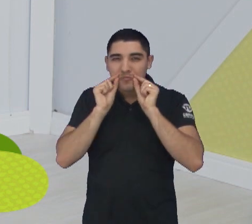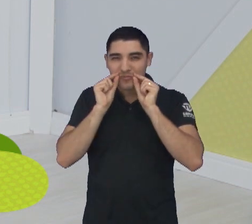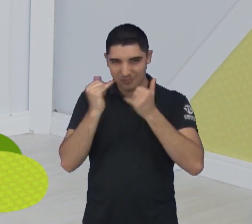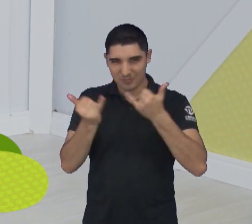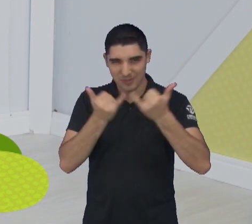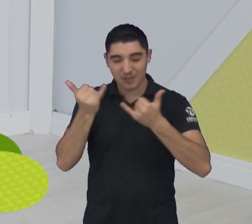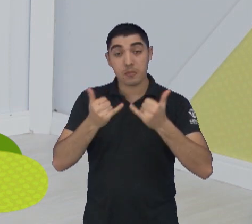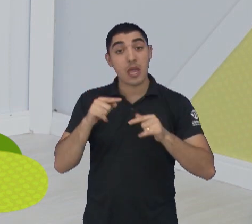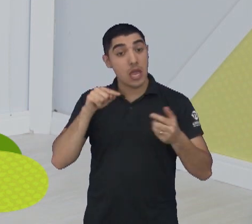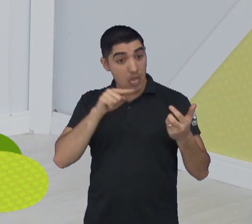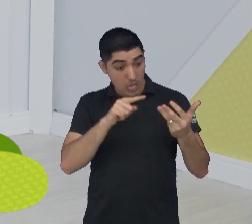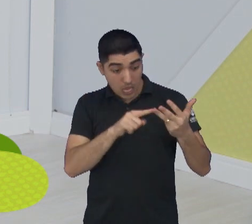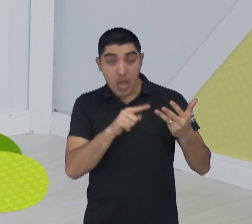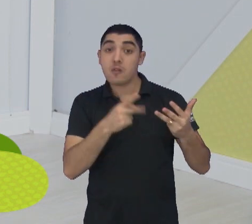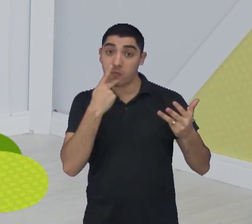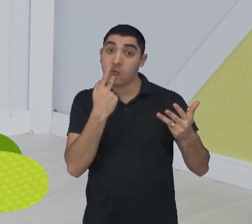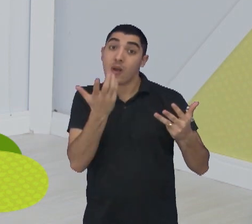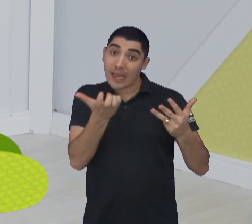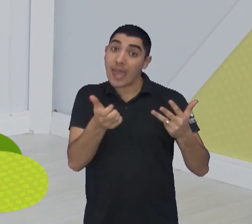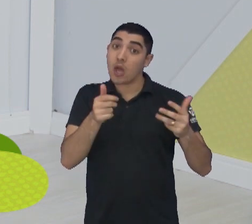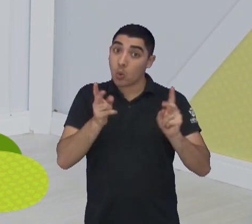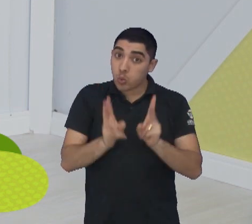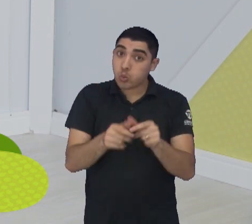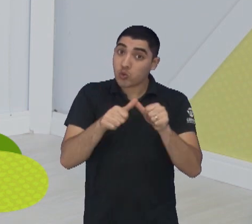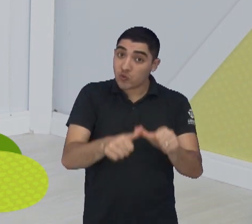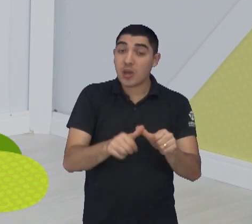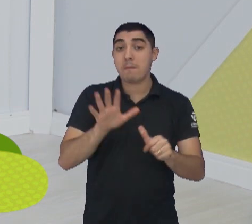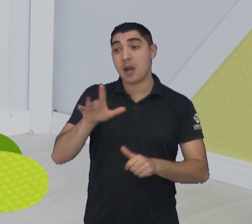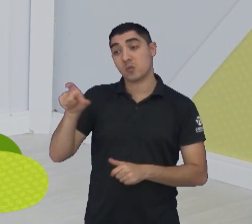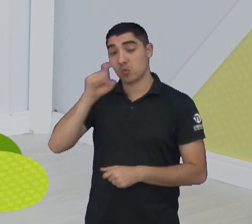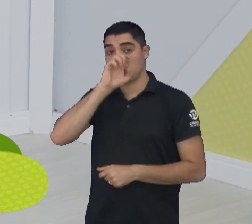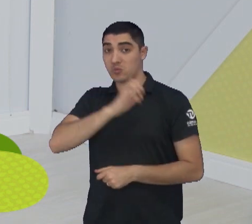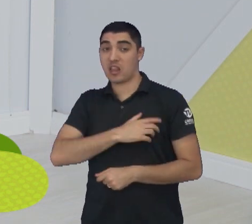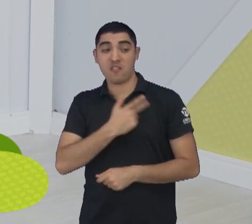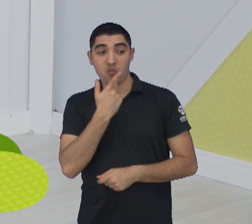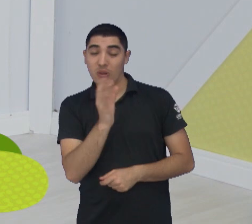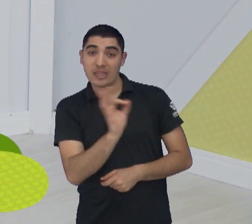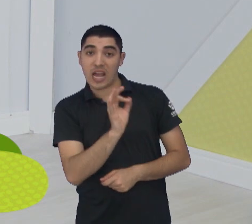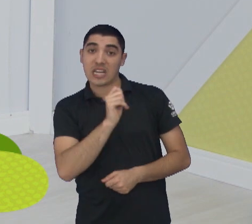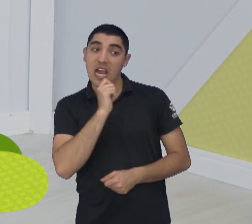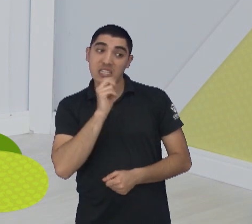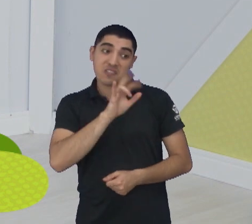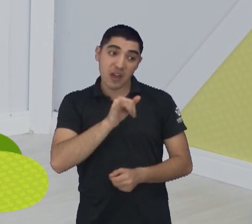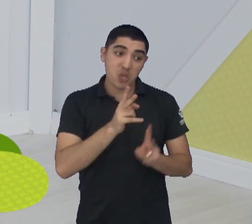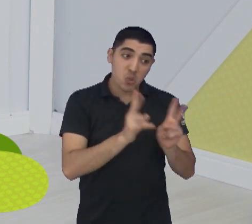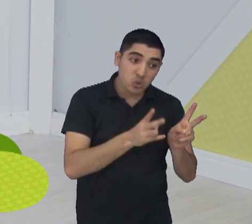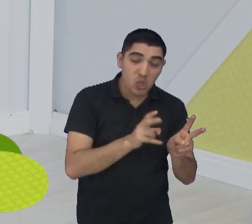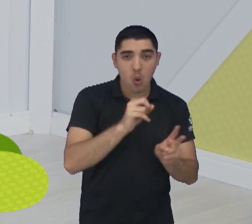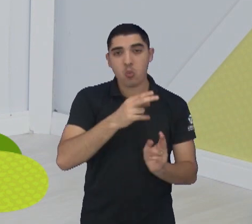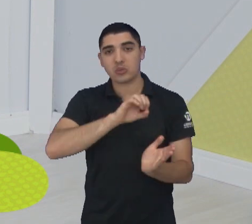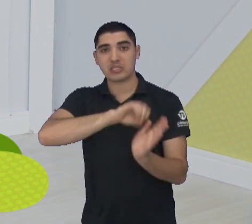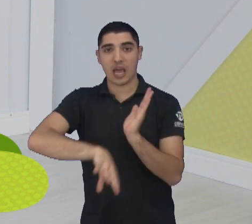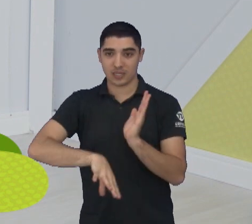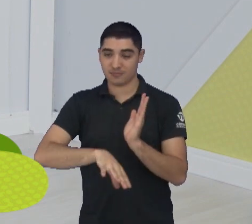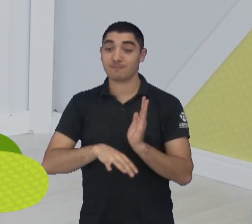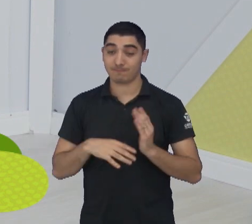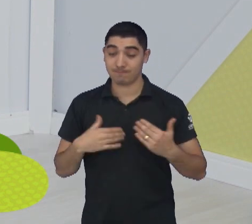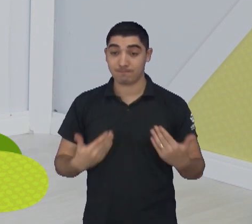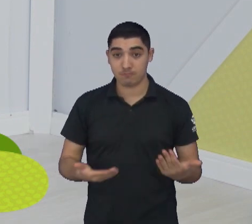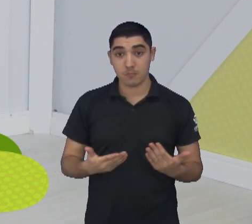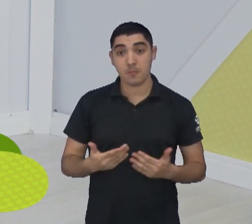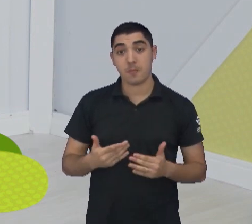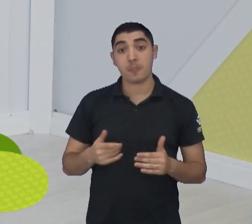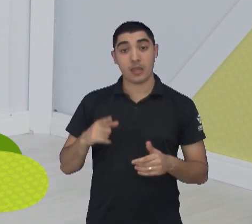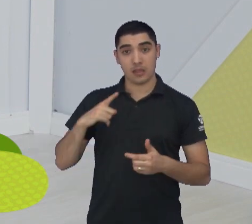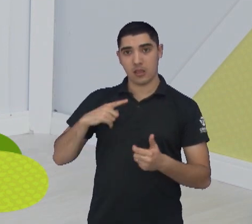demonstrou também interesse em ficar no São José, mas ainda parece que não houve uma conversa em definitivo definitivo se sai ou se fica para a temporada. Brunão, além